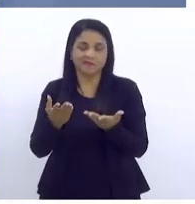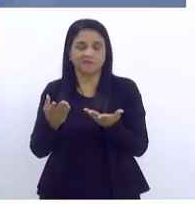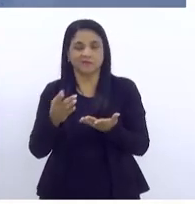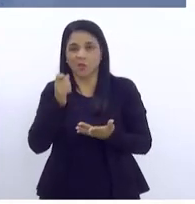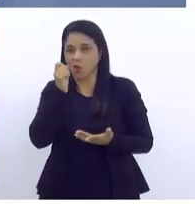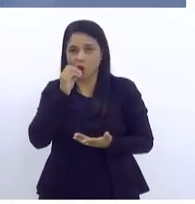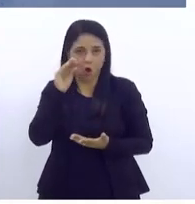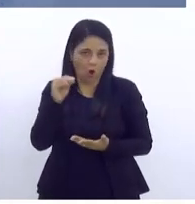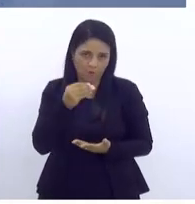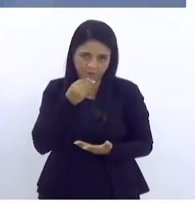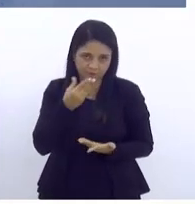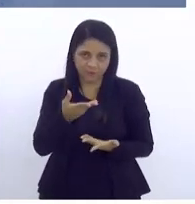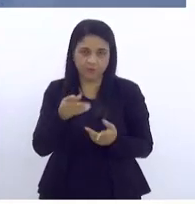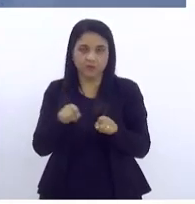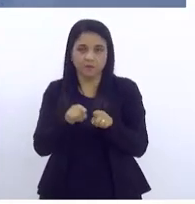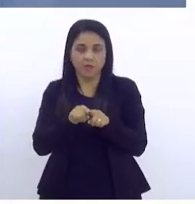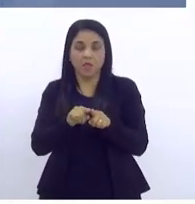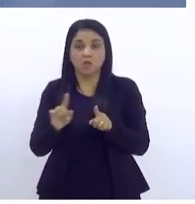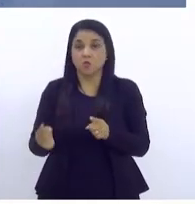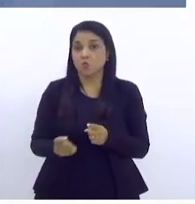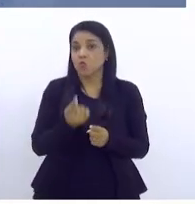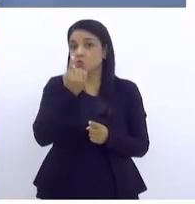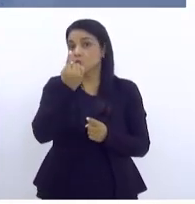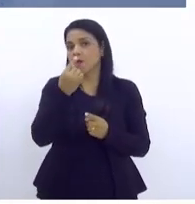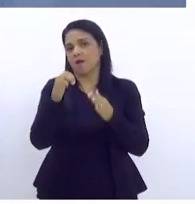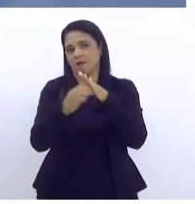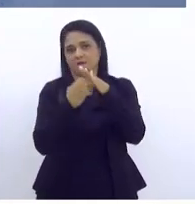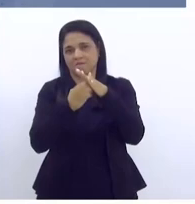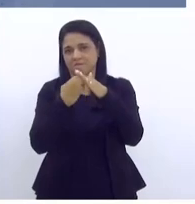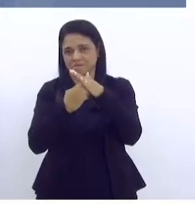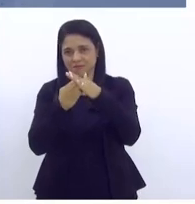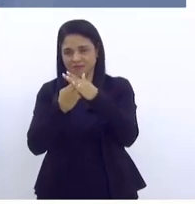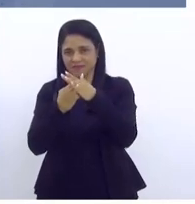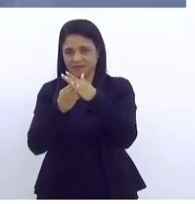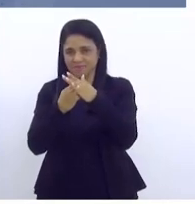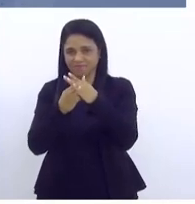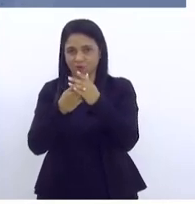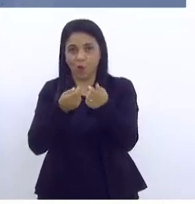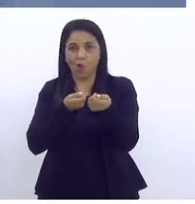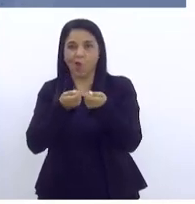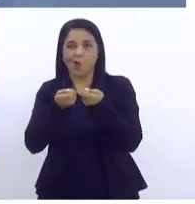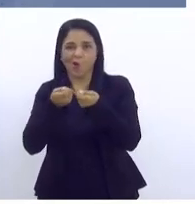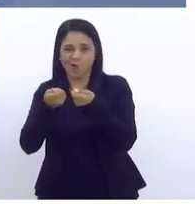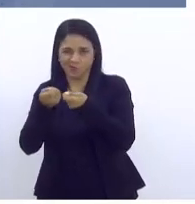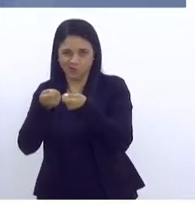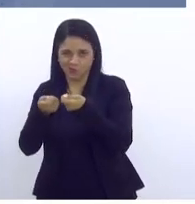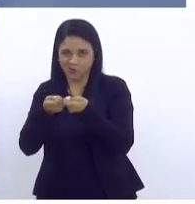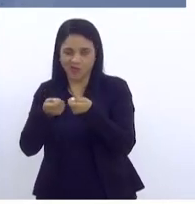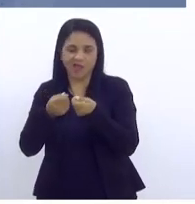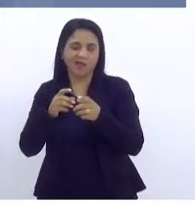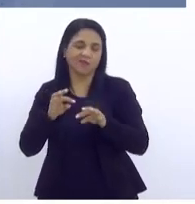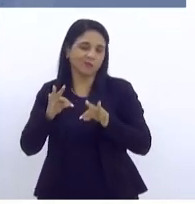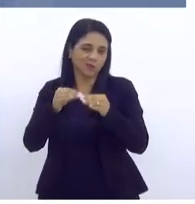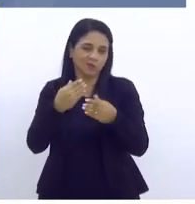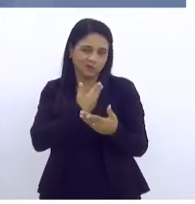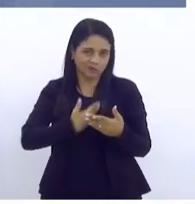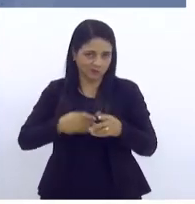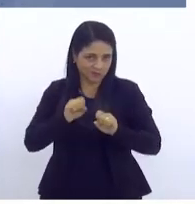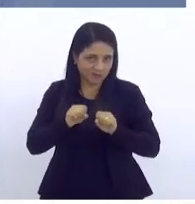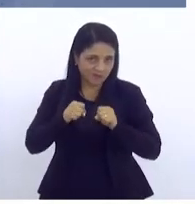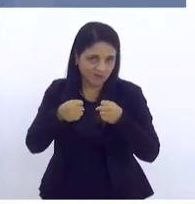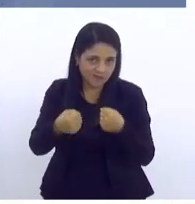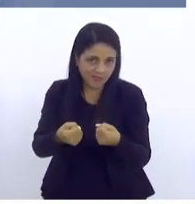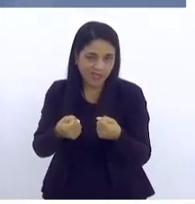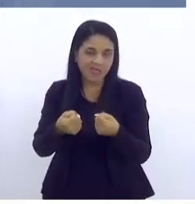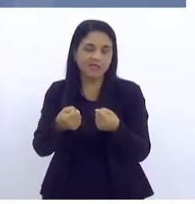monopólio natural de serviços ou seja apesar de várias eh agentes de governo defenderem né as concessões e a concorrência né como